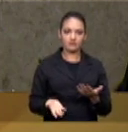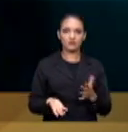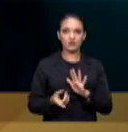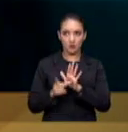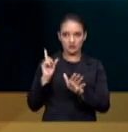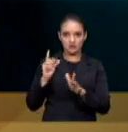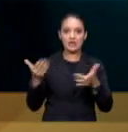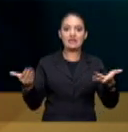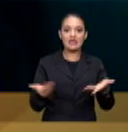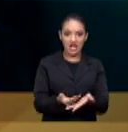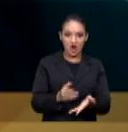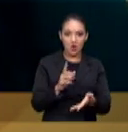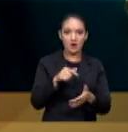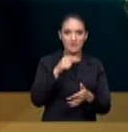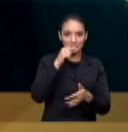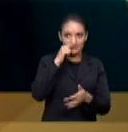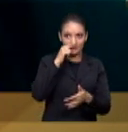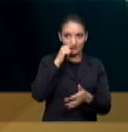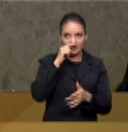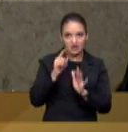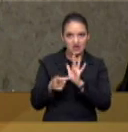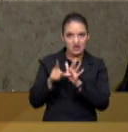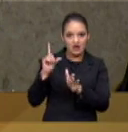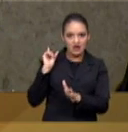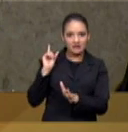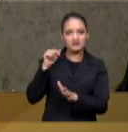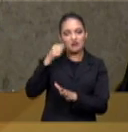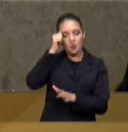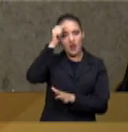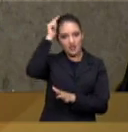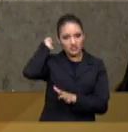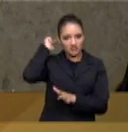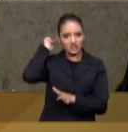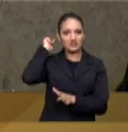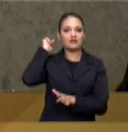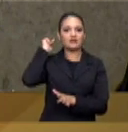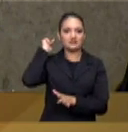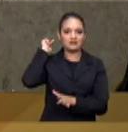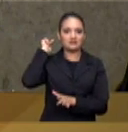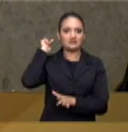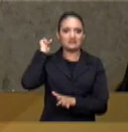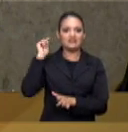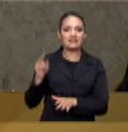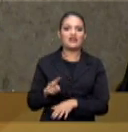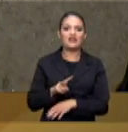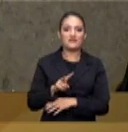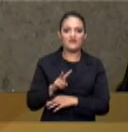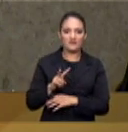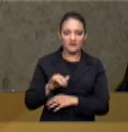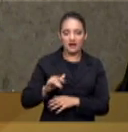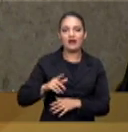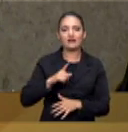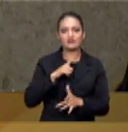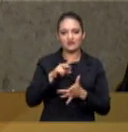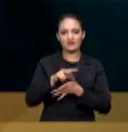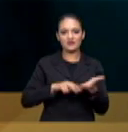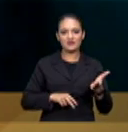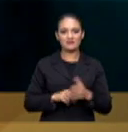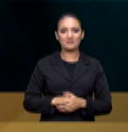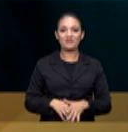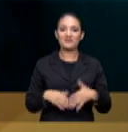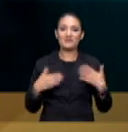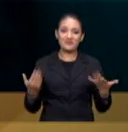Nesse será o ministro Fachin. É, e no anterior o ministro Alexandre Moraes acaba de receber com bom grado... Uma